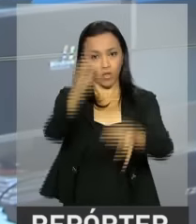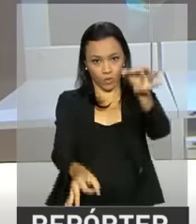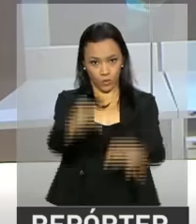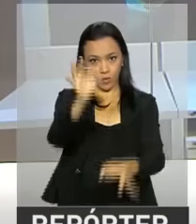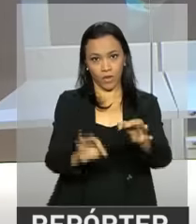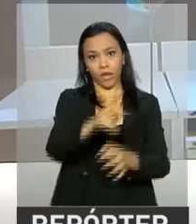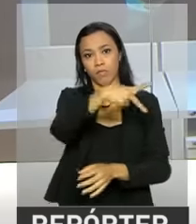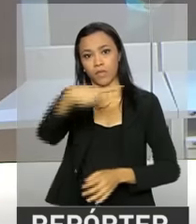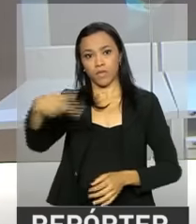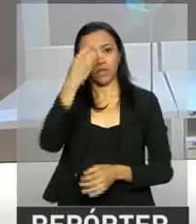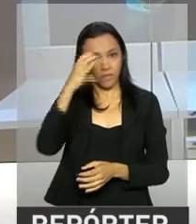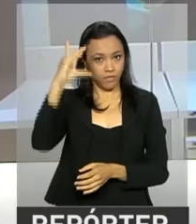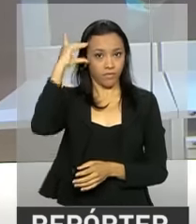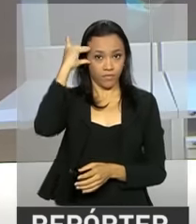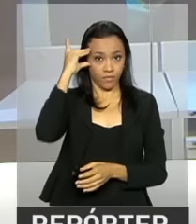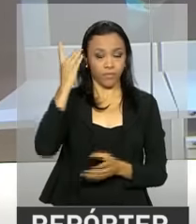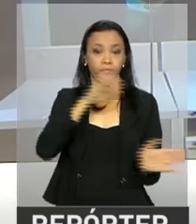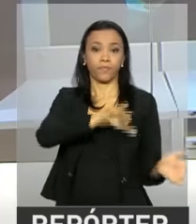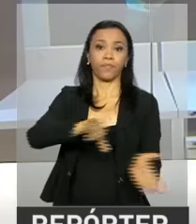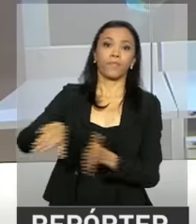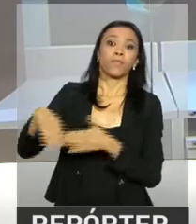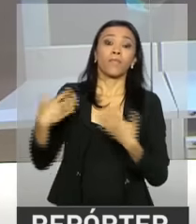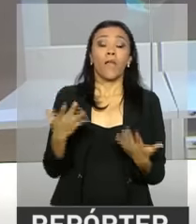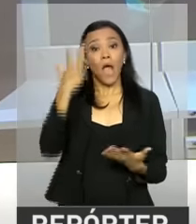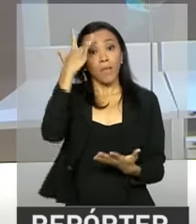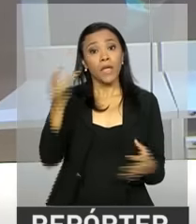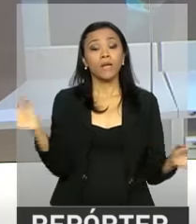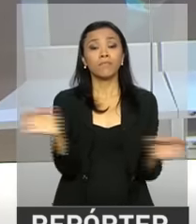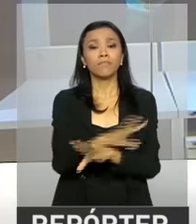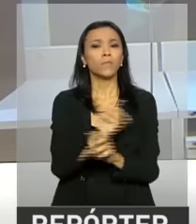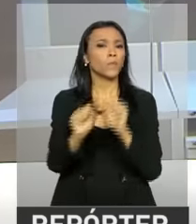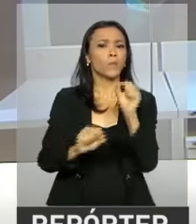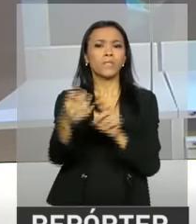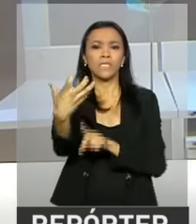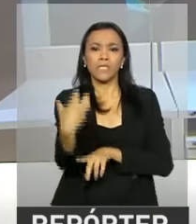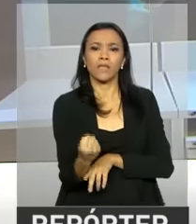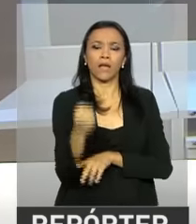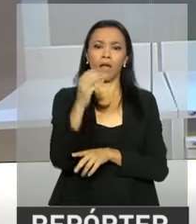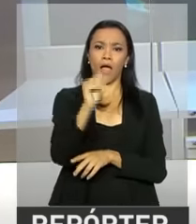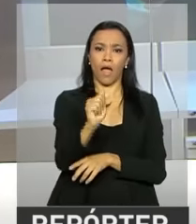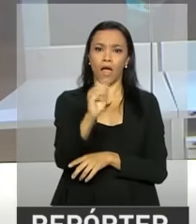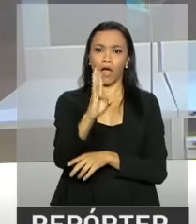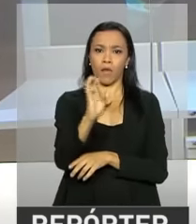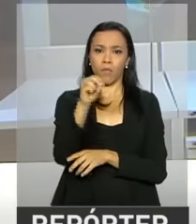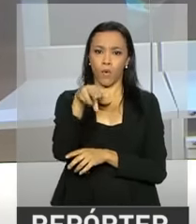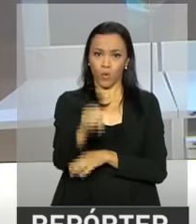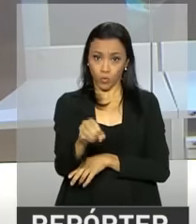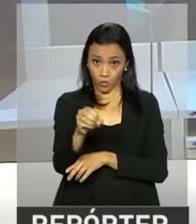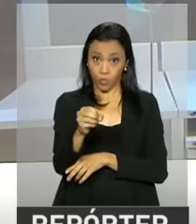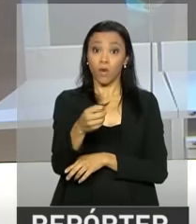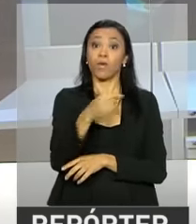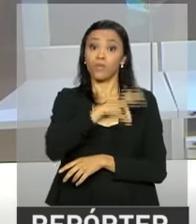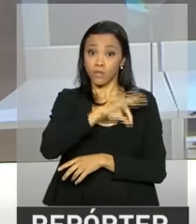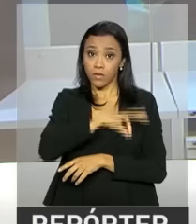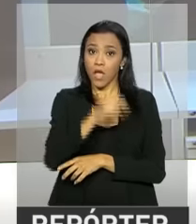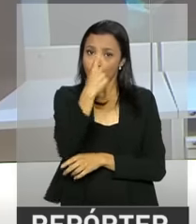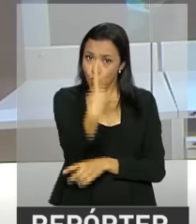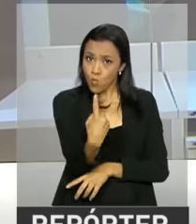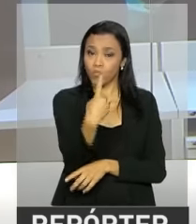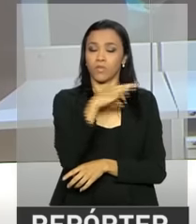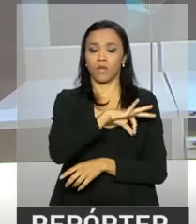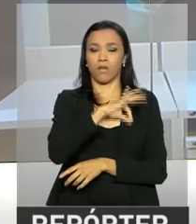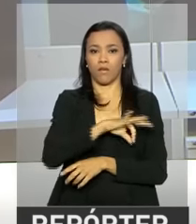Rousseff termina amanhã o prazo para sacar o abono salarial o valor do benefício é de um salário mínimo sobre o saque do